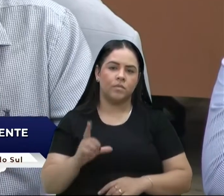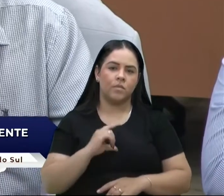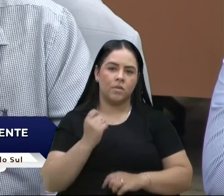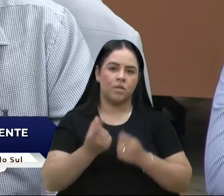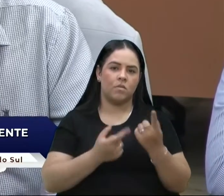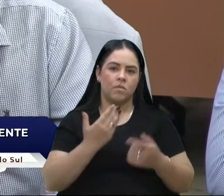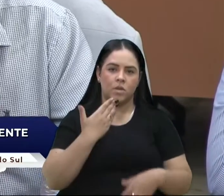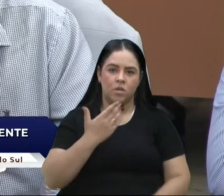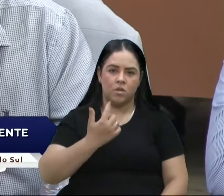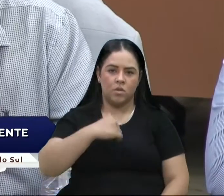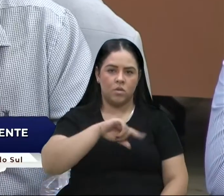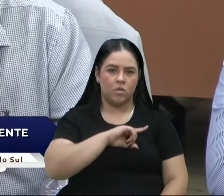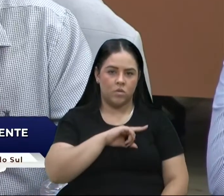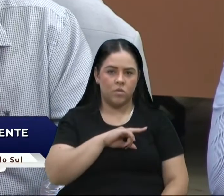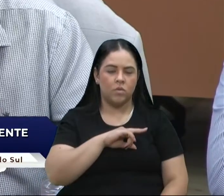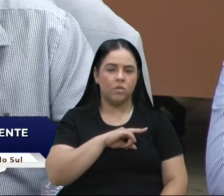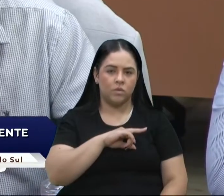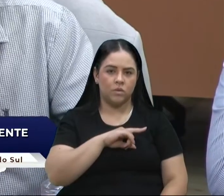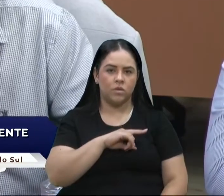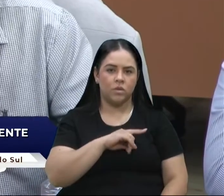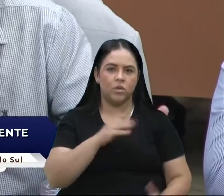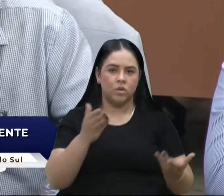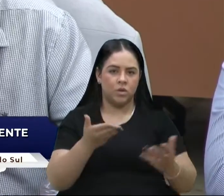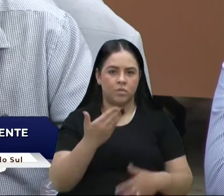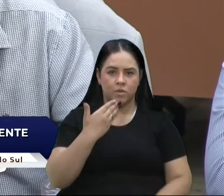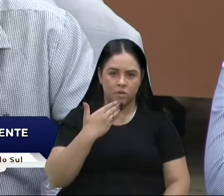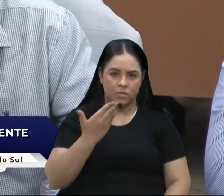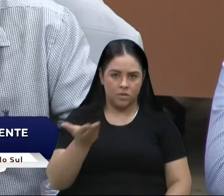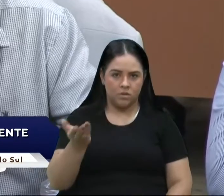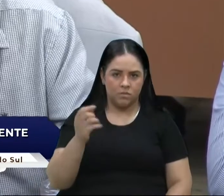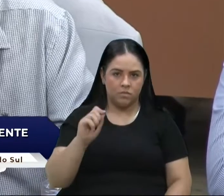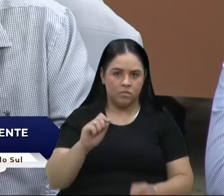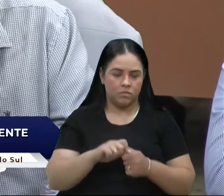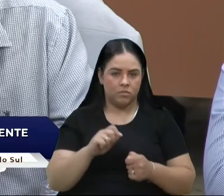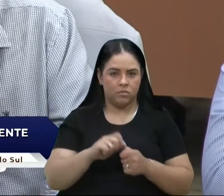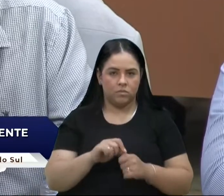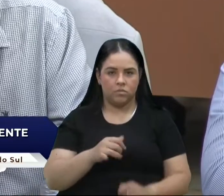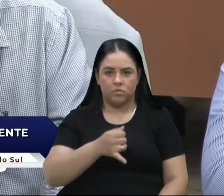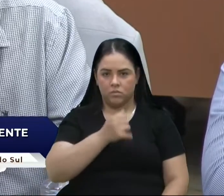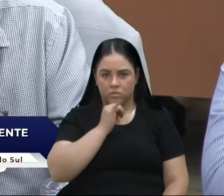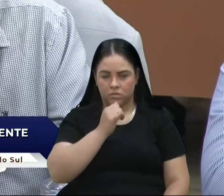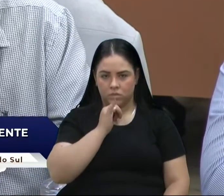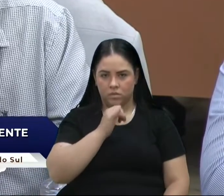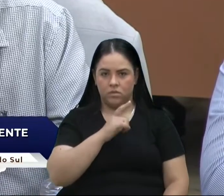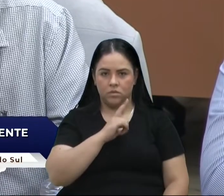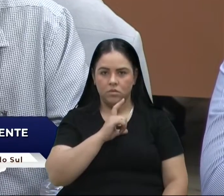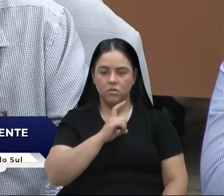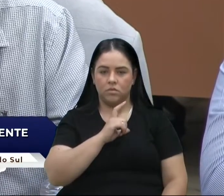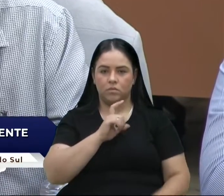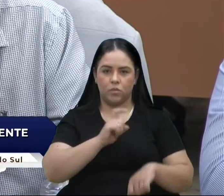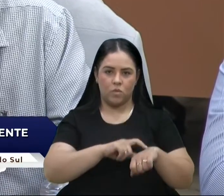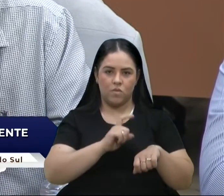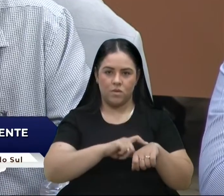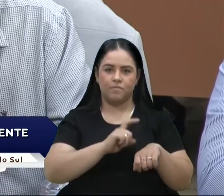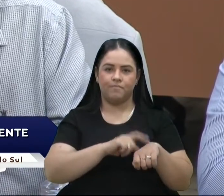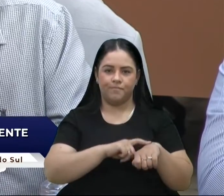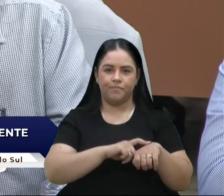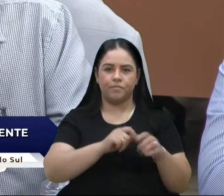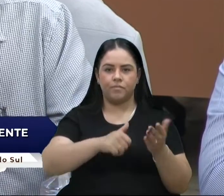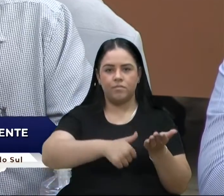que nós já estamos pedindo para eles realizarem, como o ponto para cobrar o horário dos médicos,